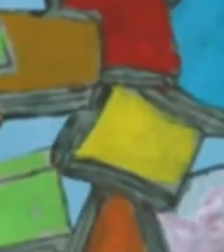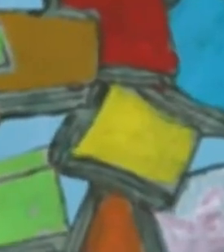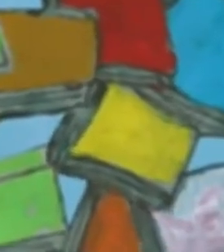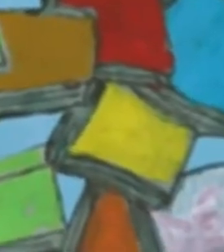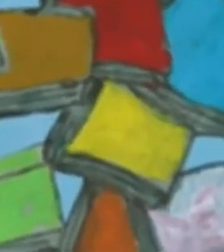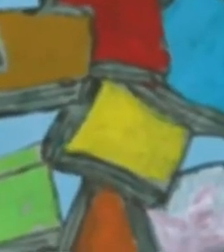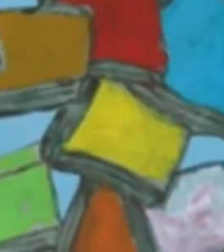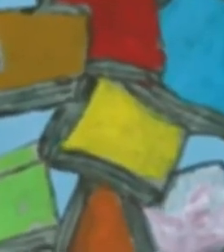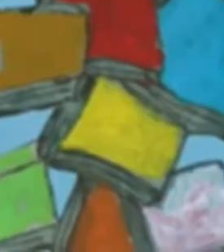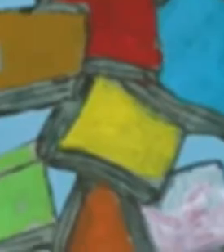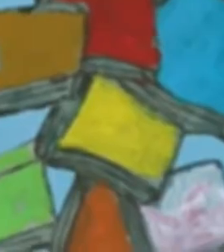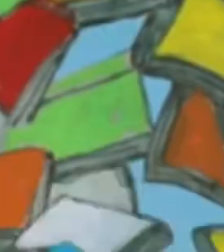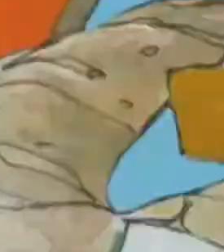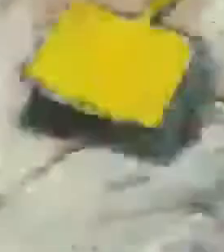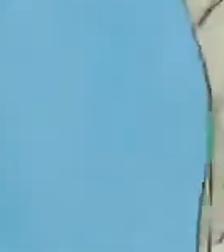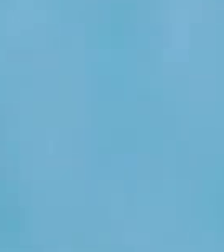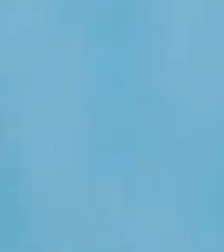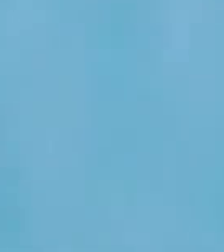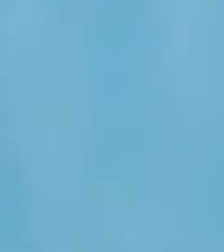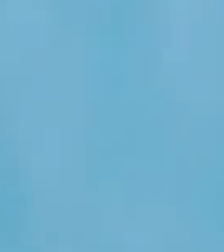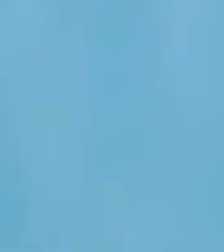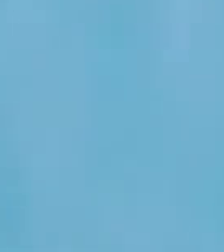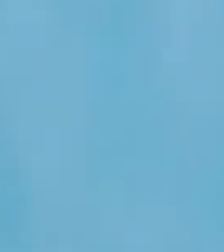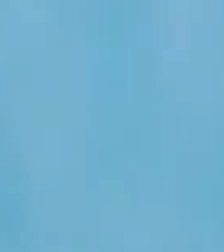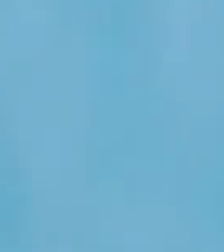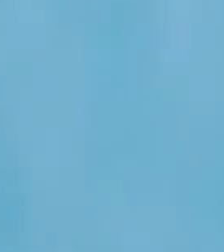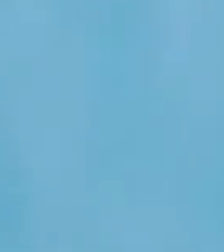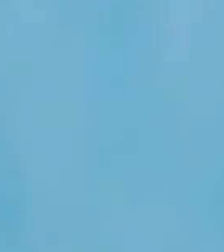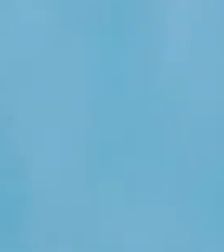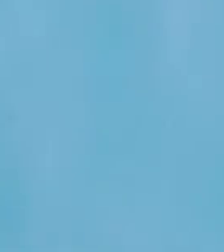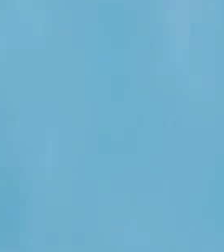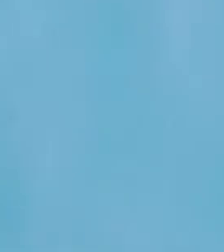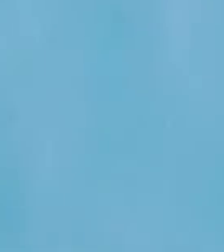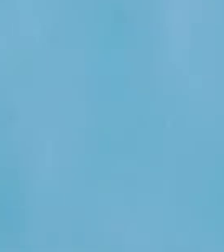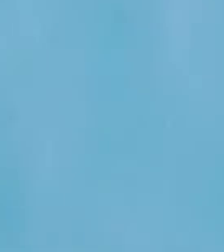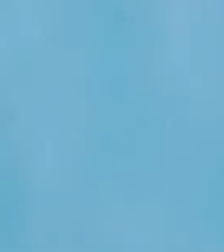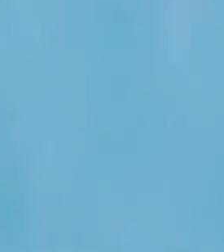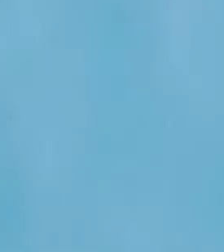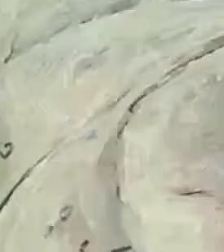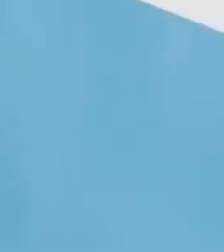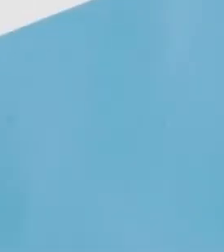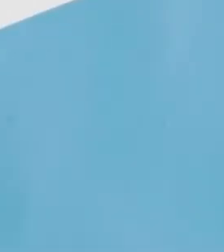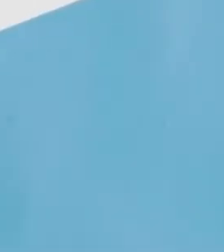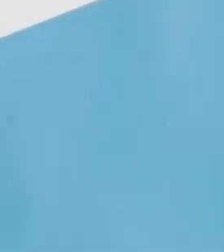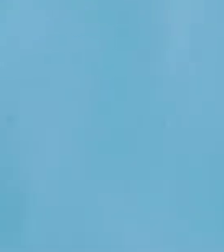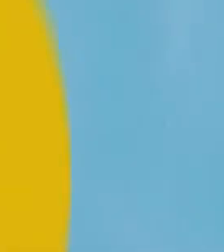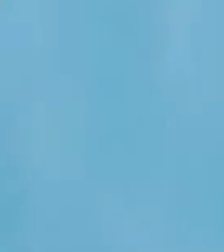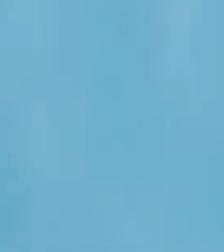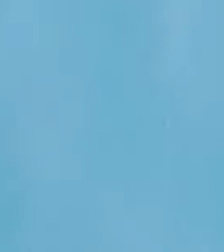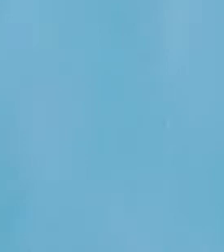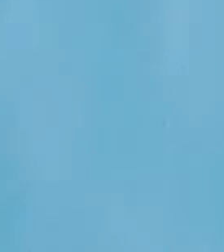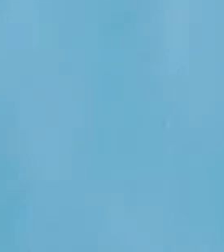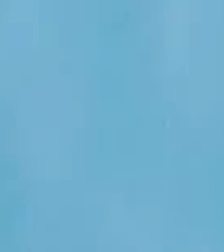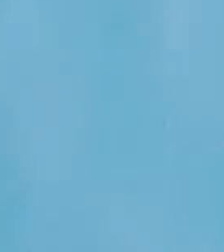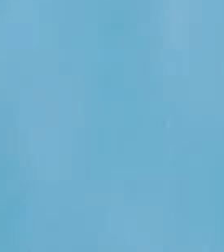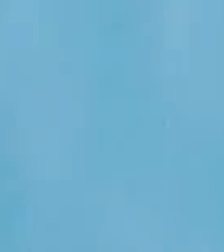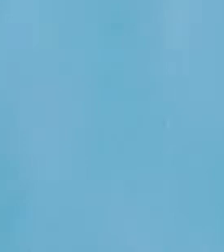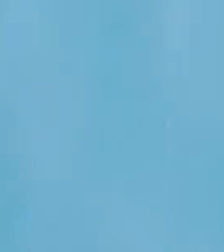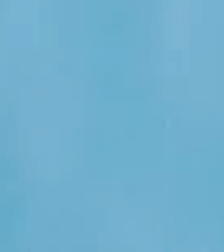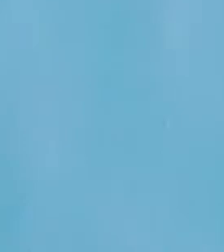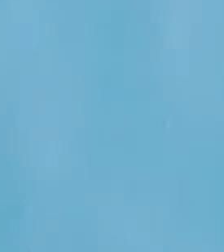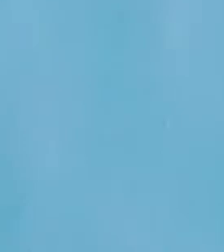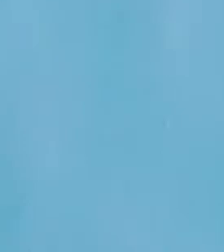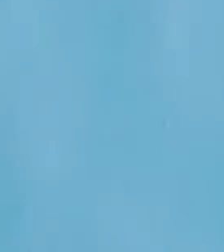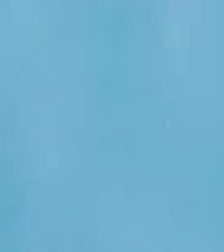Festival Literário Internacional 2021, Virando a Página. Livre leitura tecendo amanhãs, 10 a 20 de agosto. Programação virtual